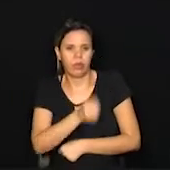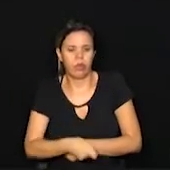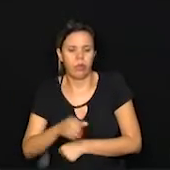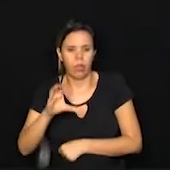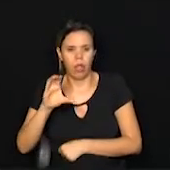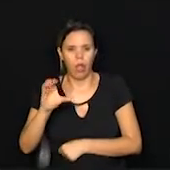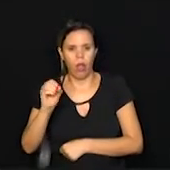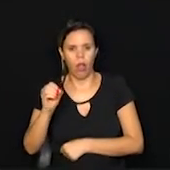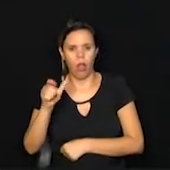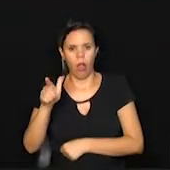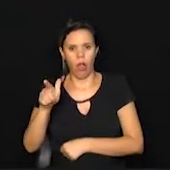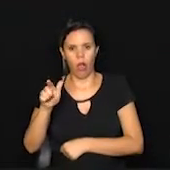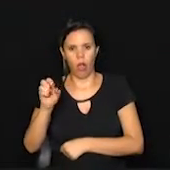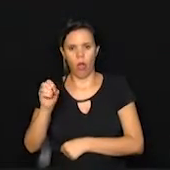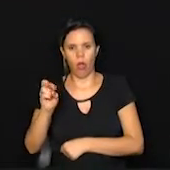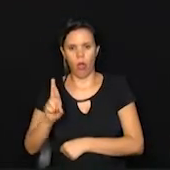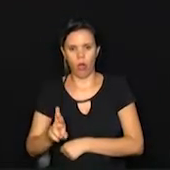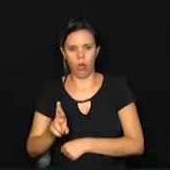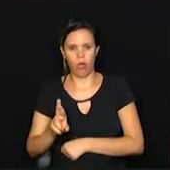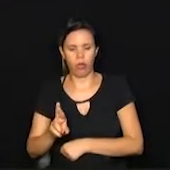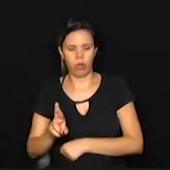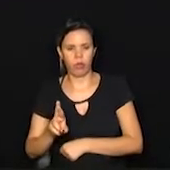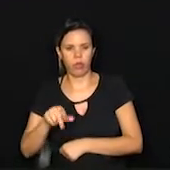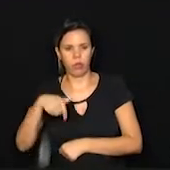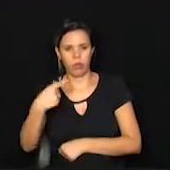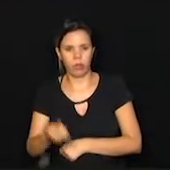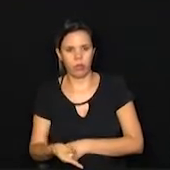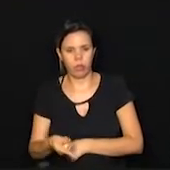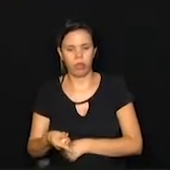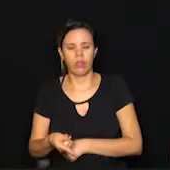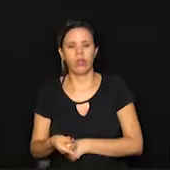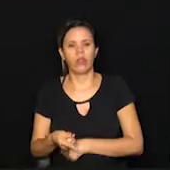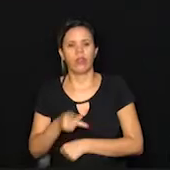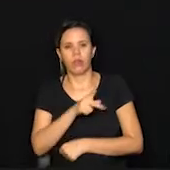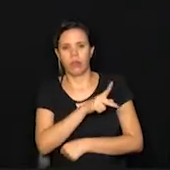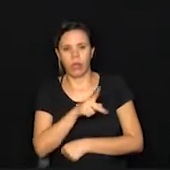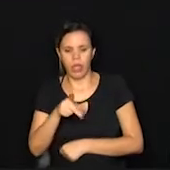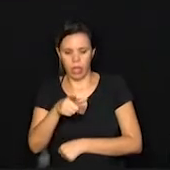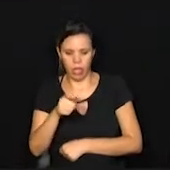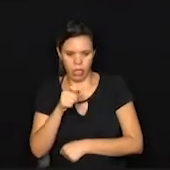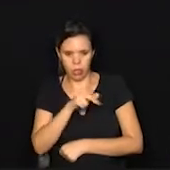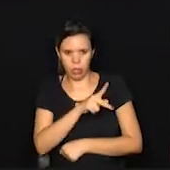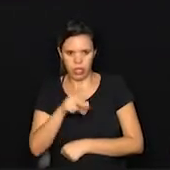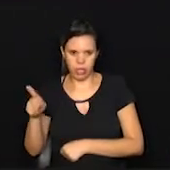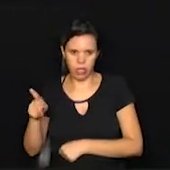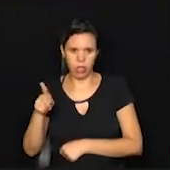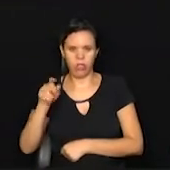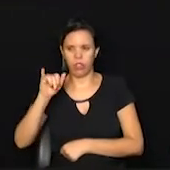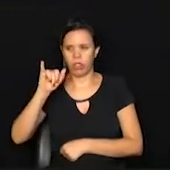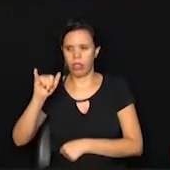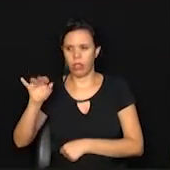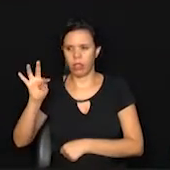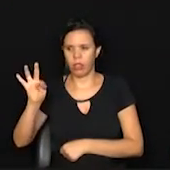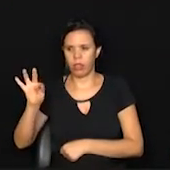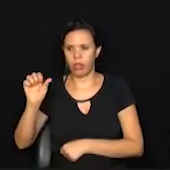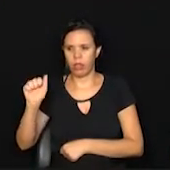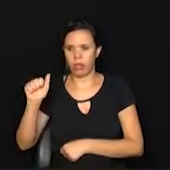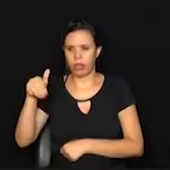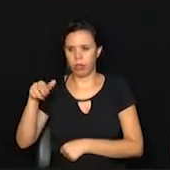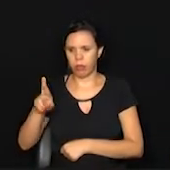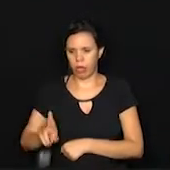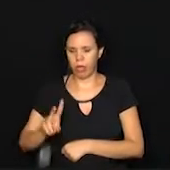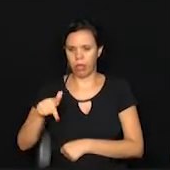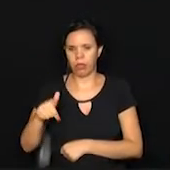colo E é só quando o Itamar assume depois que o Collor é afastado pelo impeachment